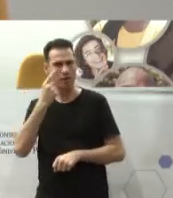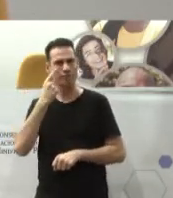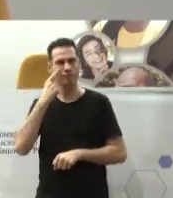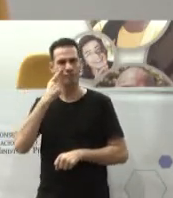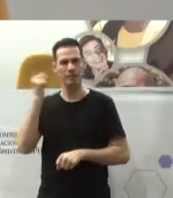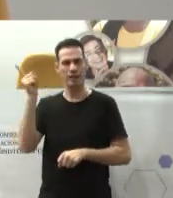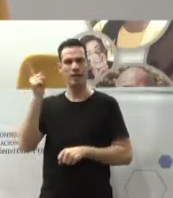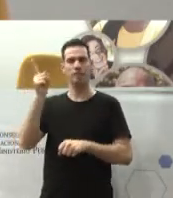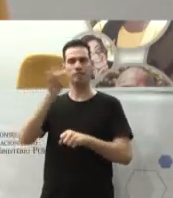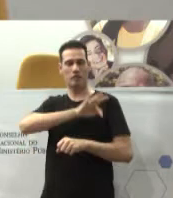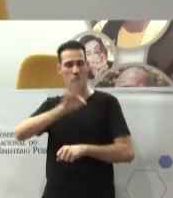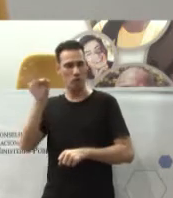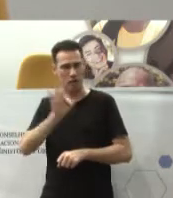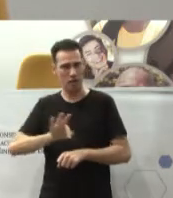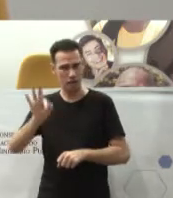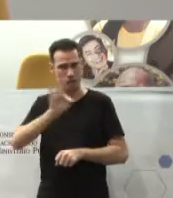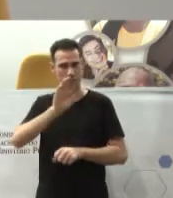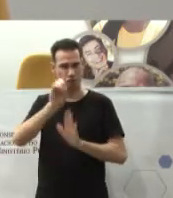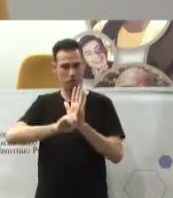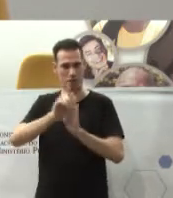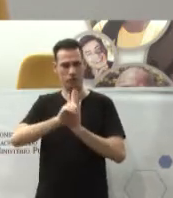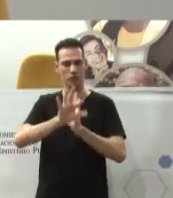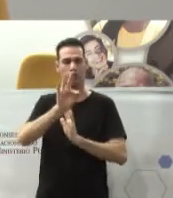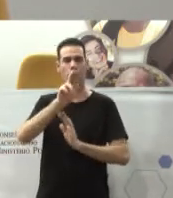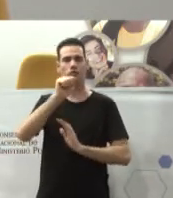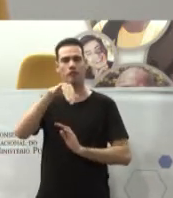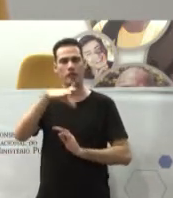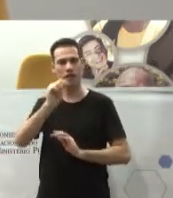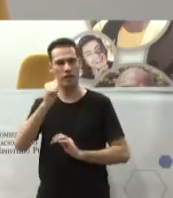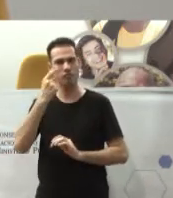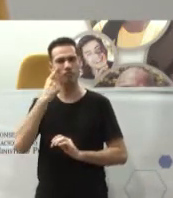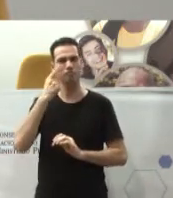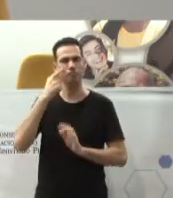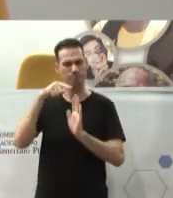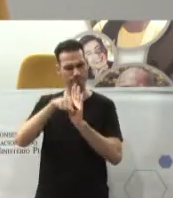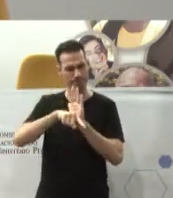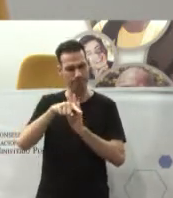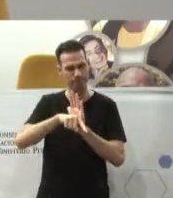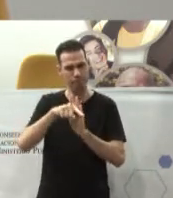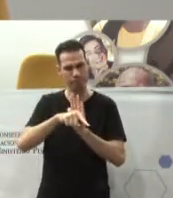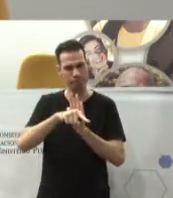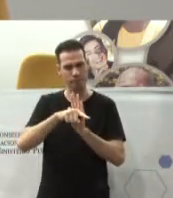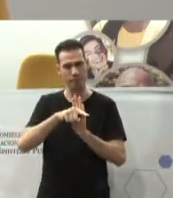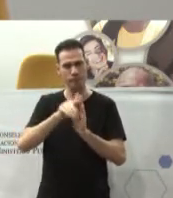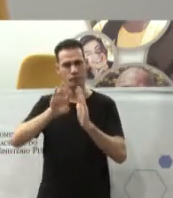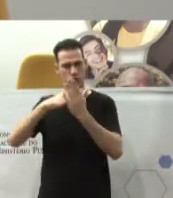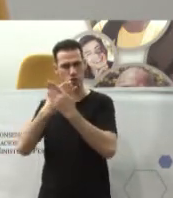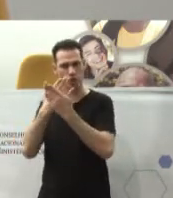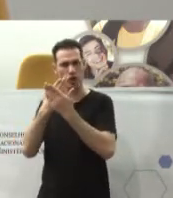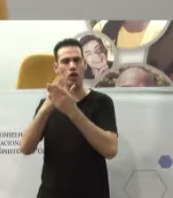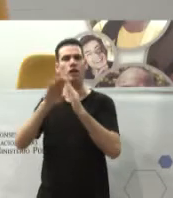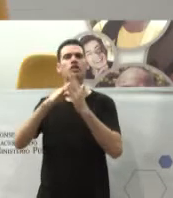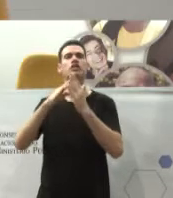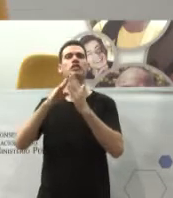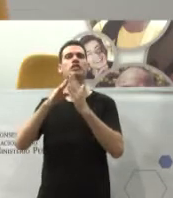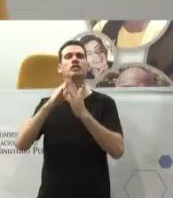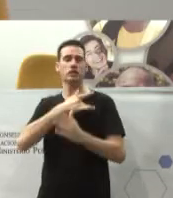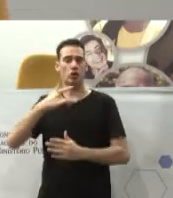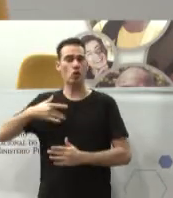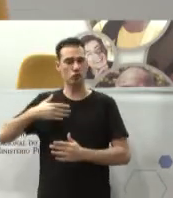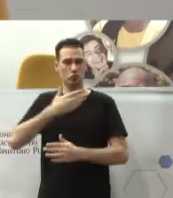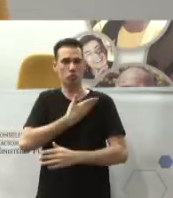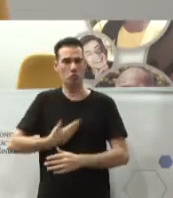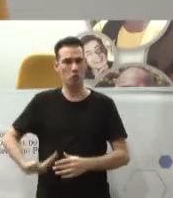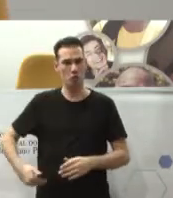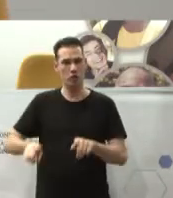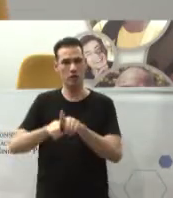pela Faculdade de Direito de Franca, especialista em Direito Sanitário pela Escola de Saúde Pública do Estado de Minas Gerais, mestre em Direito Público